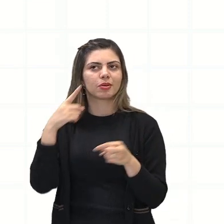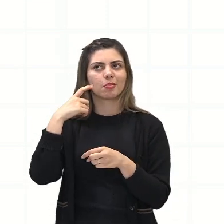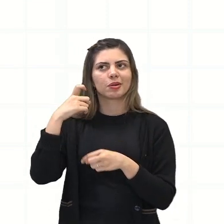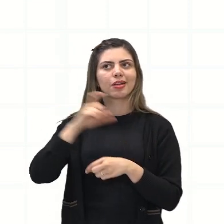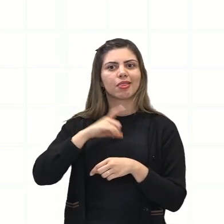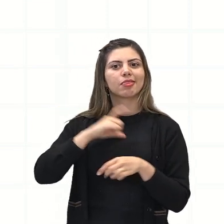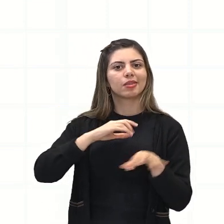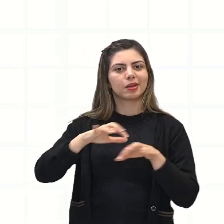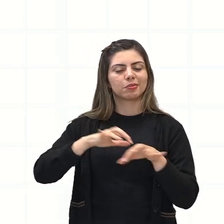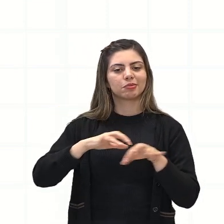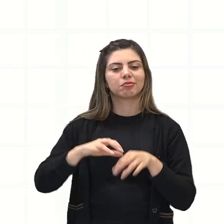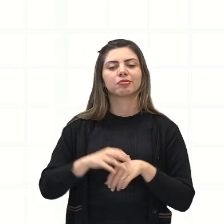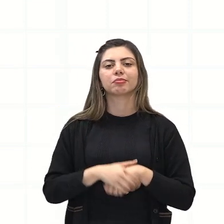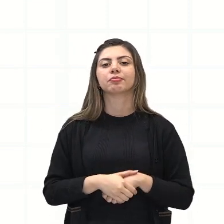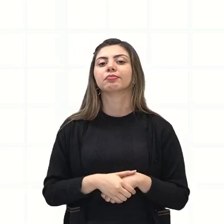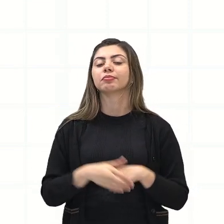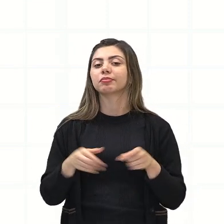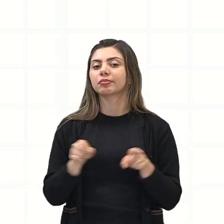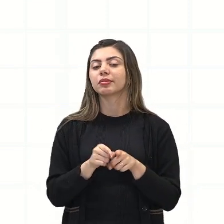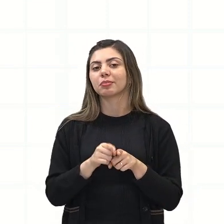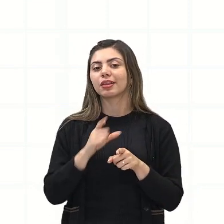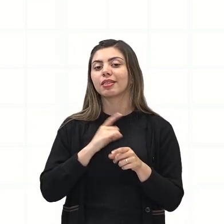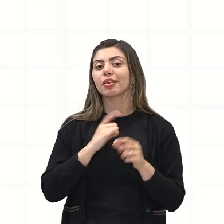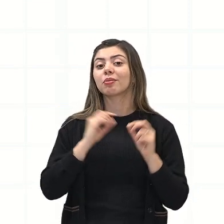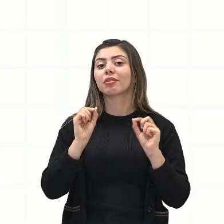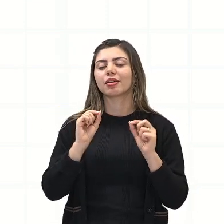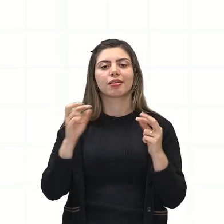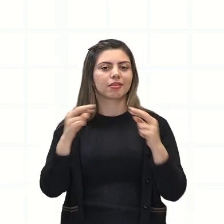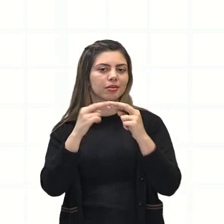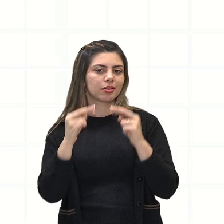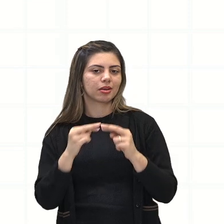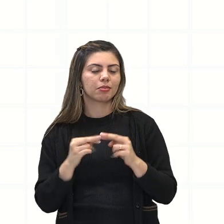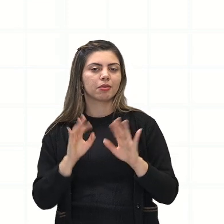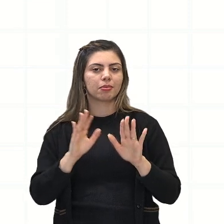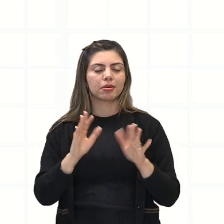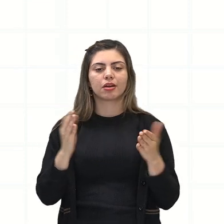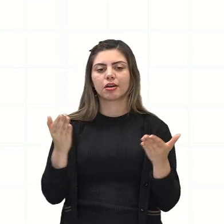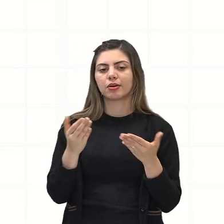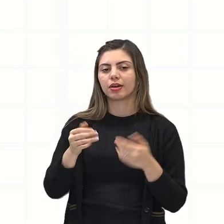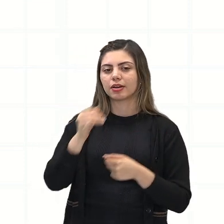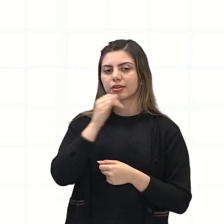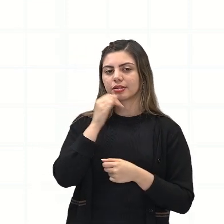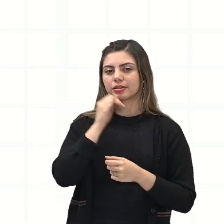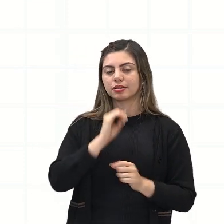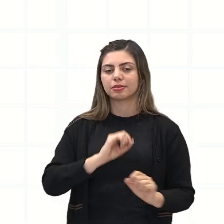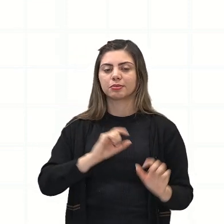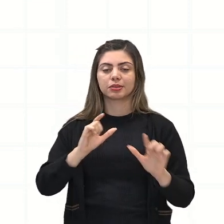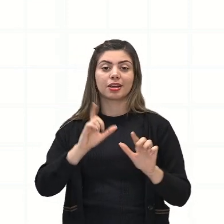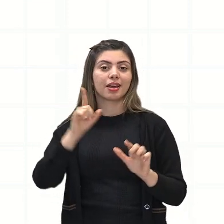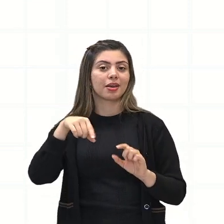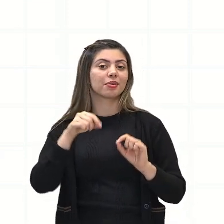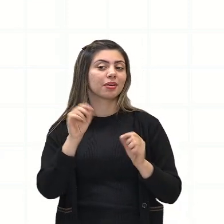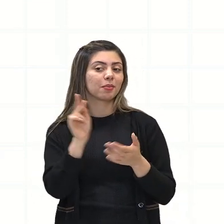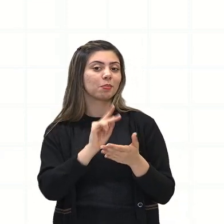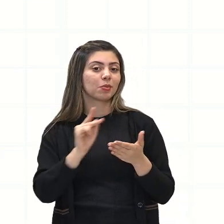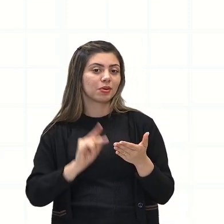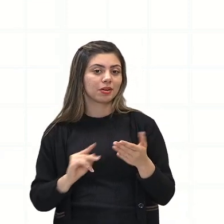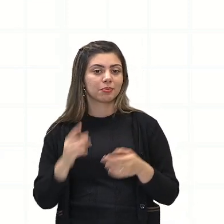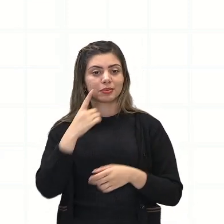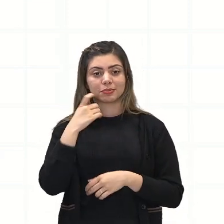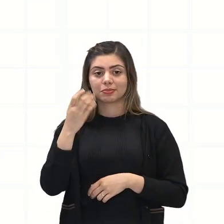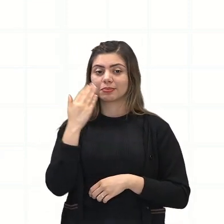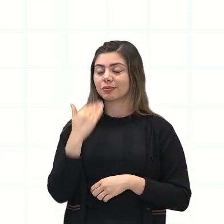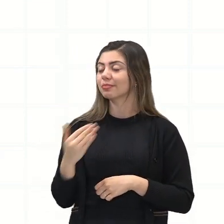ritmo e até um pouquinho com rimas. E o nosso exemplo de assonância, a gente vai trazer um poema bastante interessante